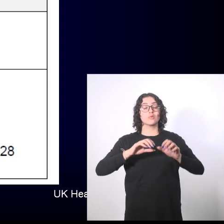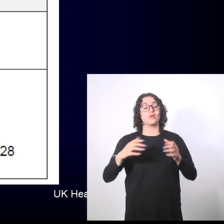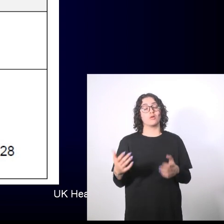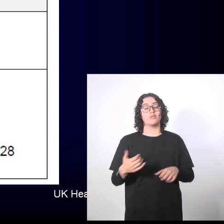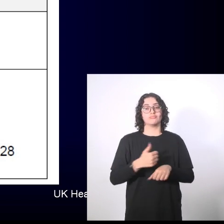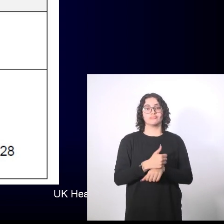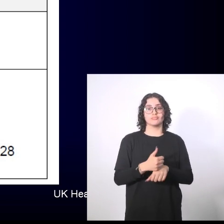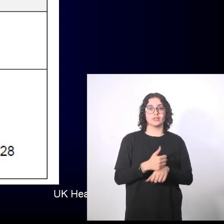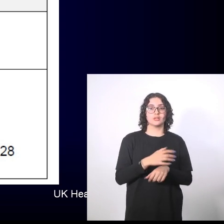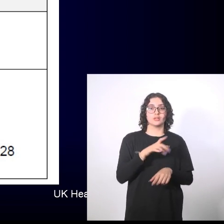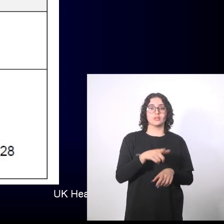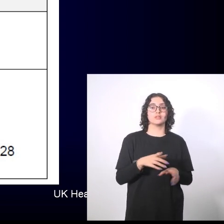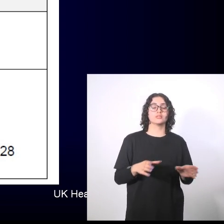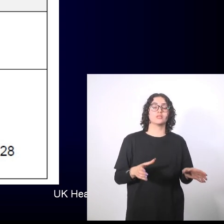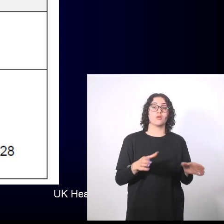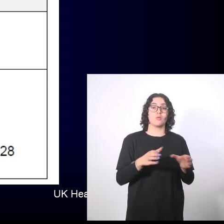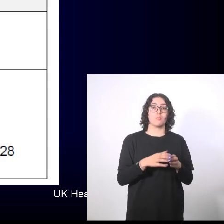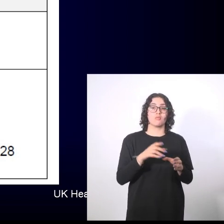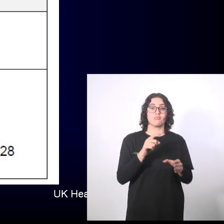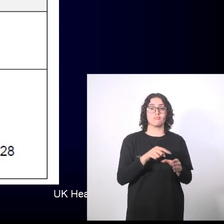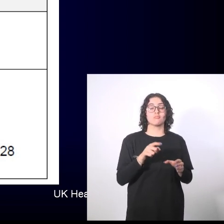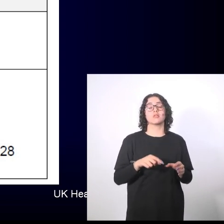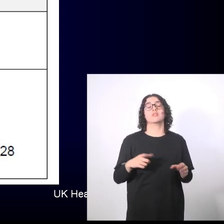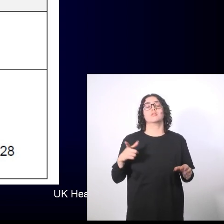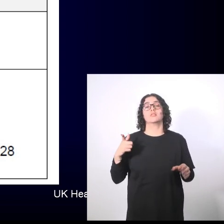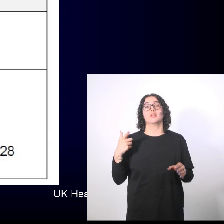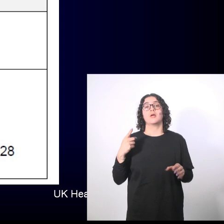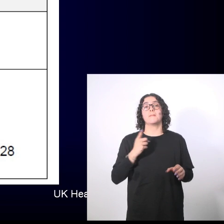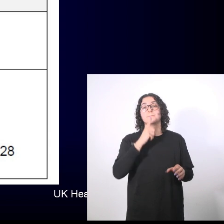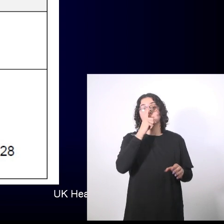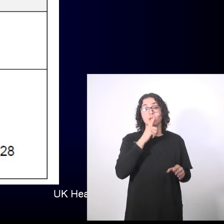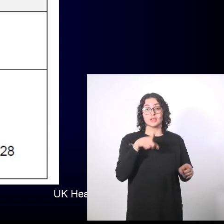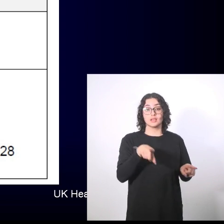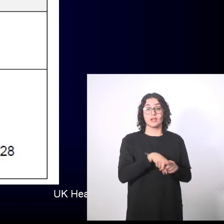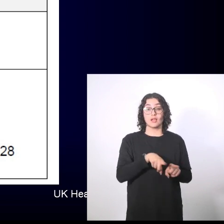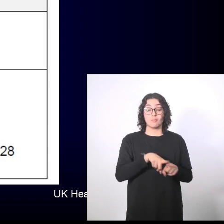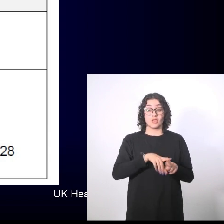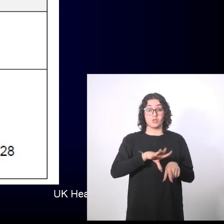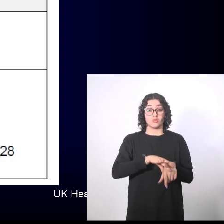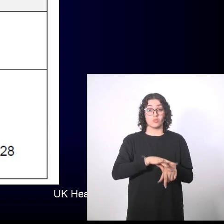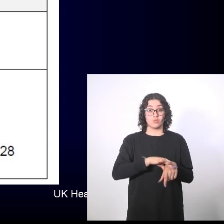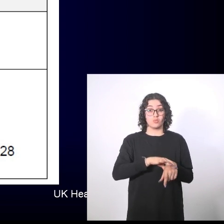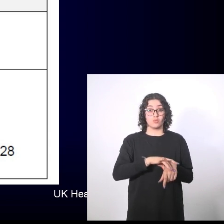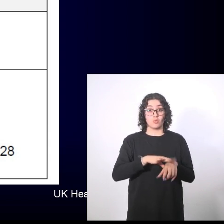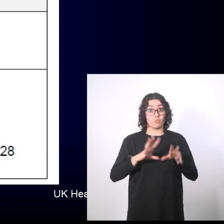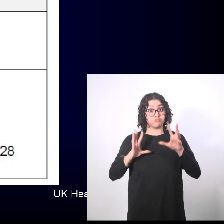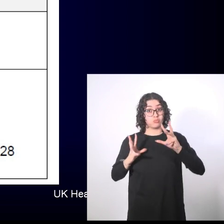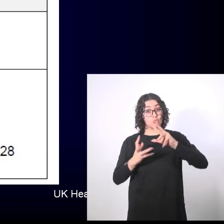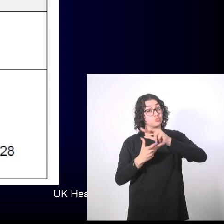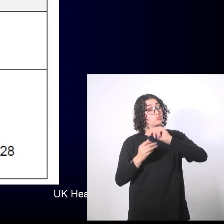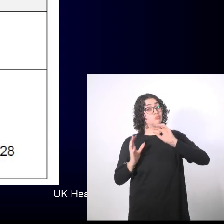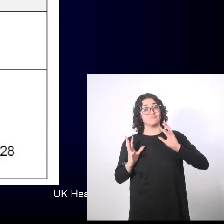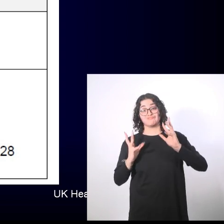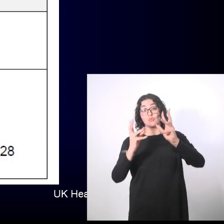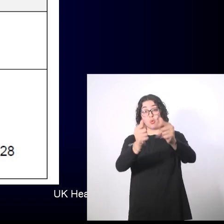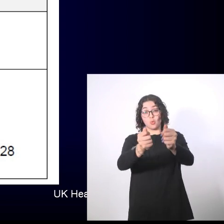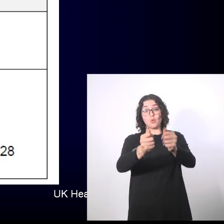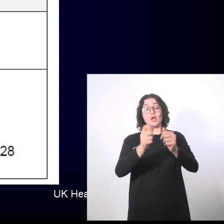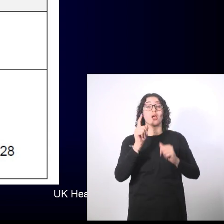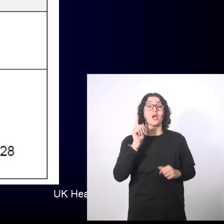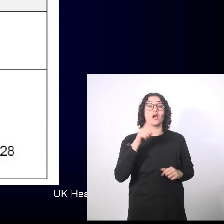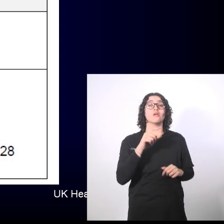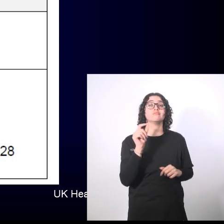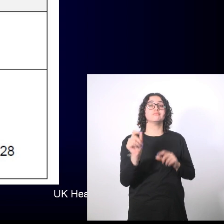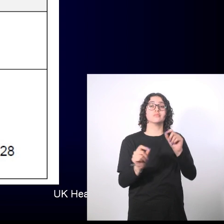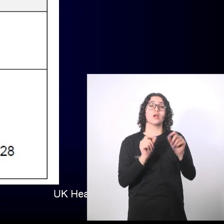os grupos que têm sido, nesse momento, associados a um maior risco da ocorrência de doença no mundo inteiro, que nesse momento